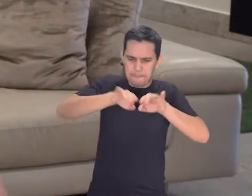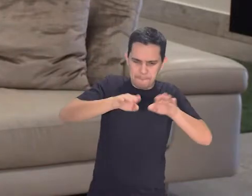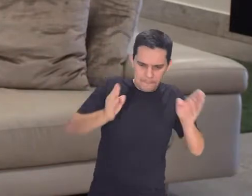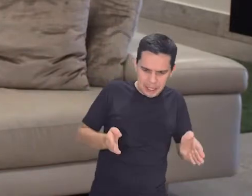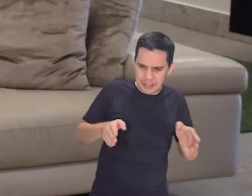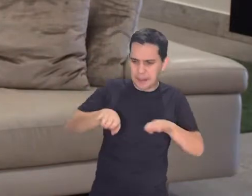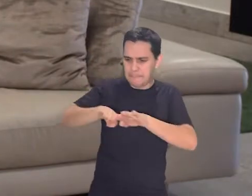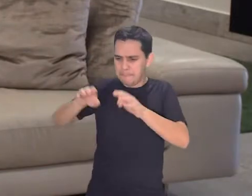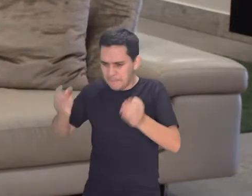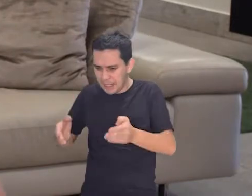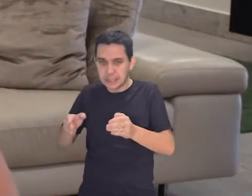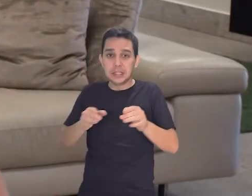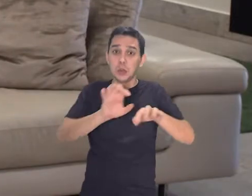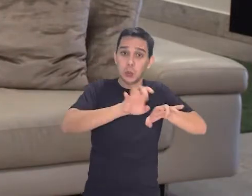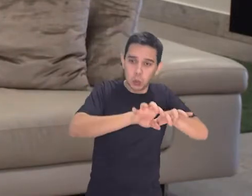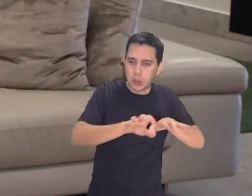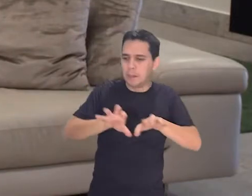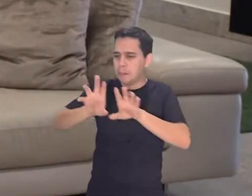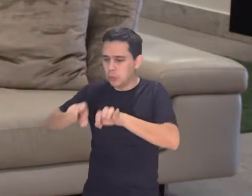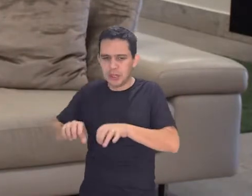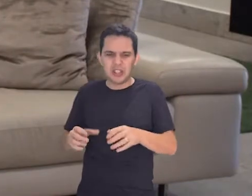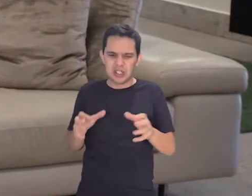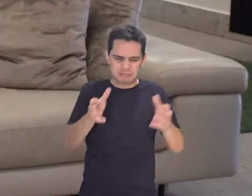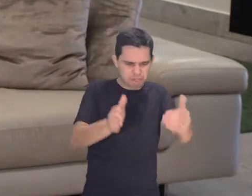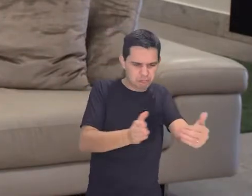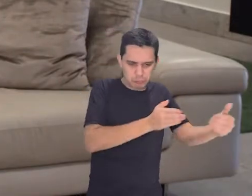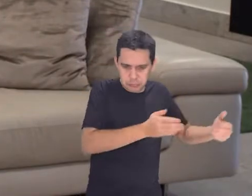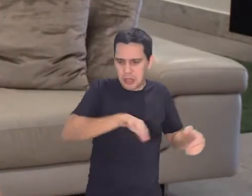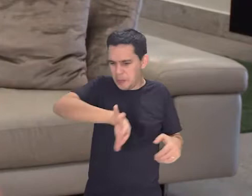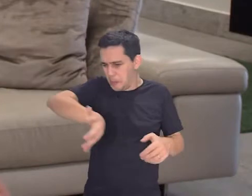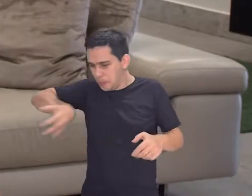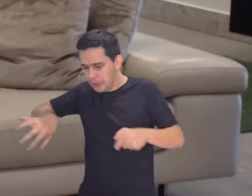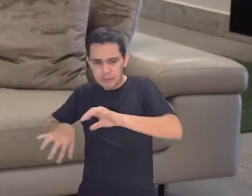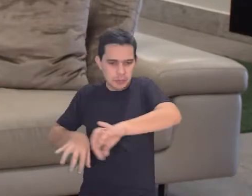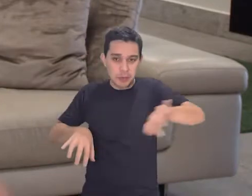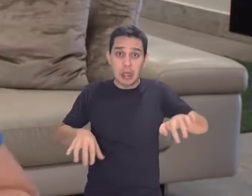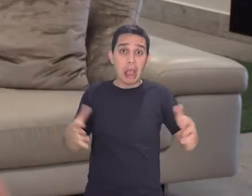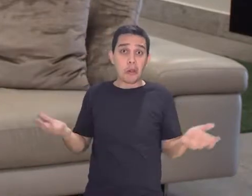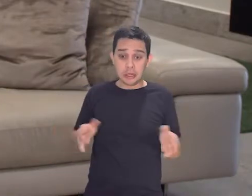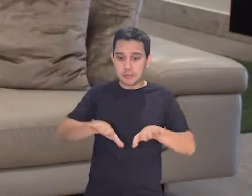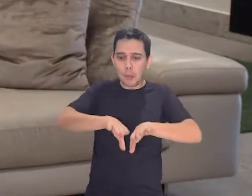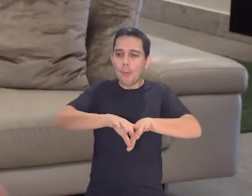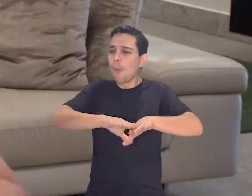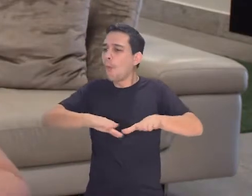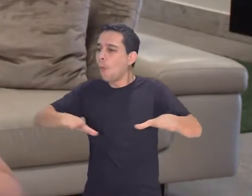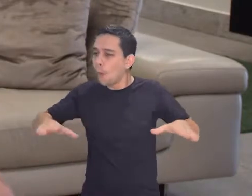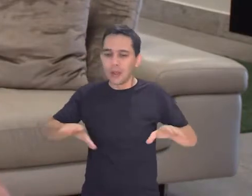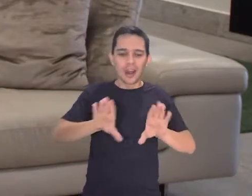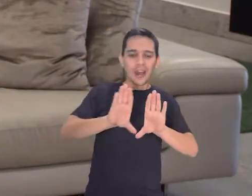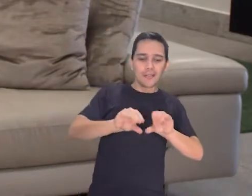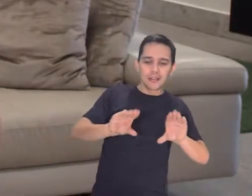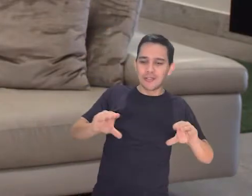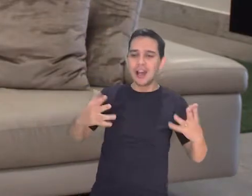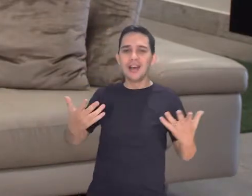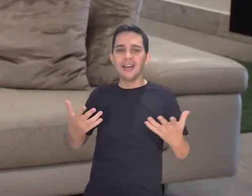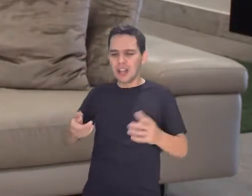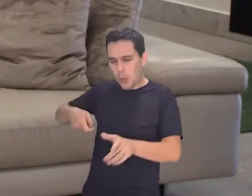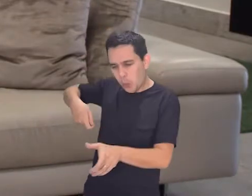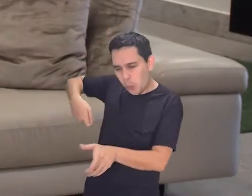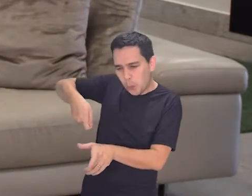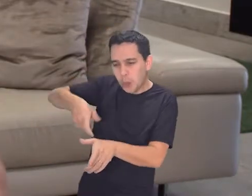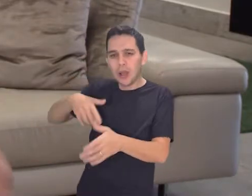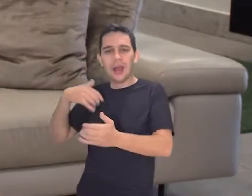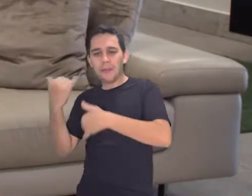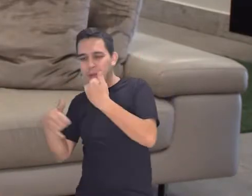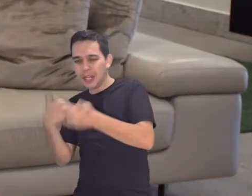estações para trabalhar. Tiramos tudo e criamos esse lugar, esse momento aqui para o colaborador descontrair, para ele vir trabalhar e no